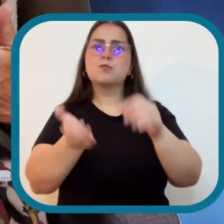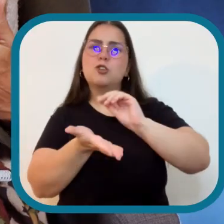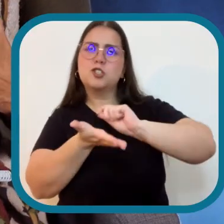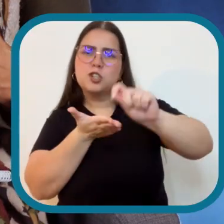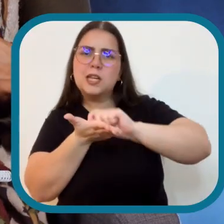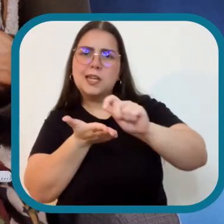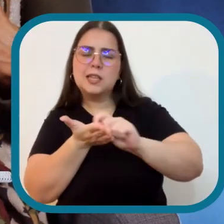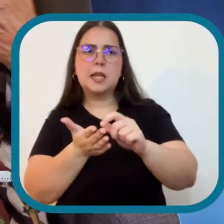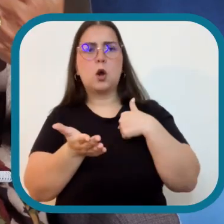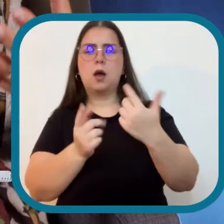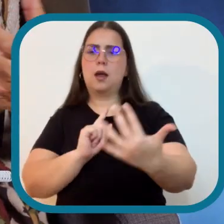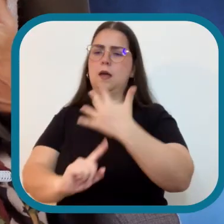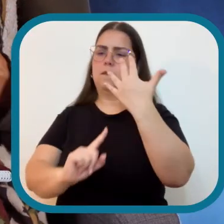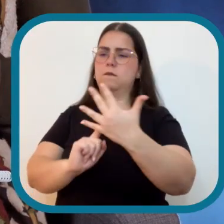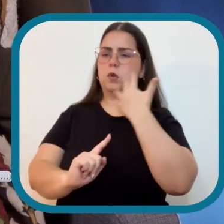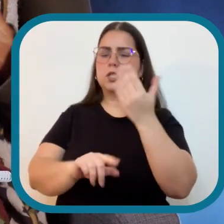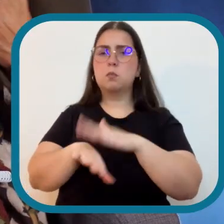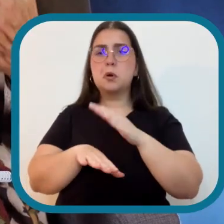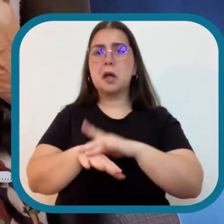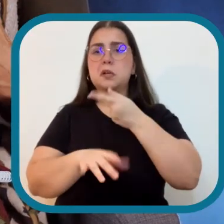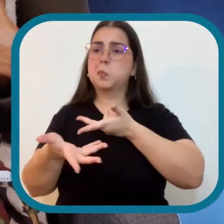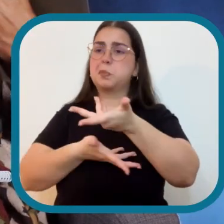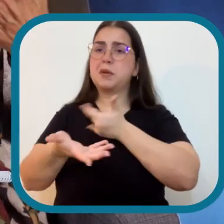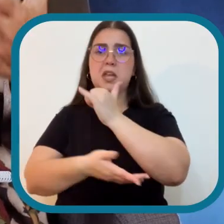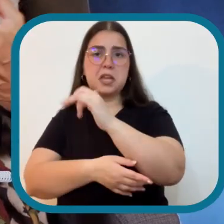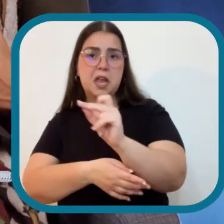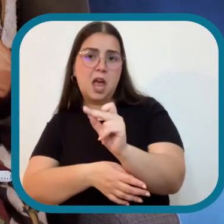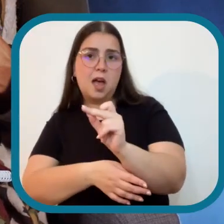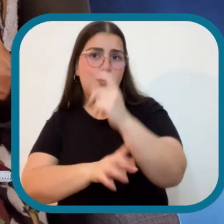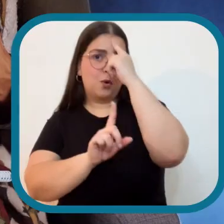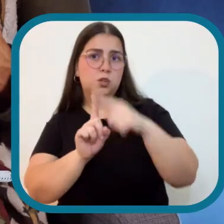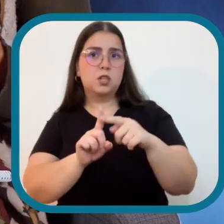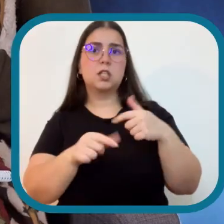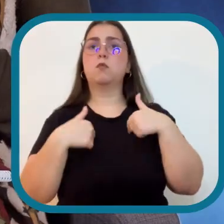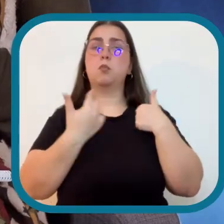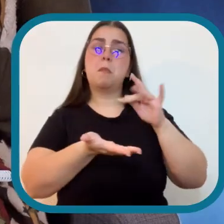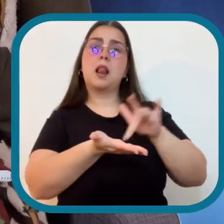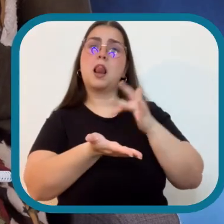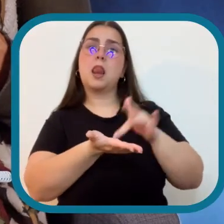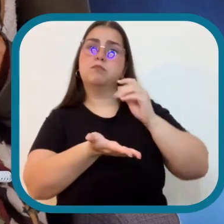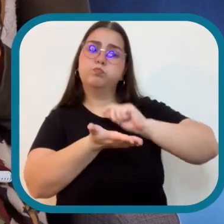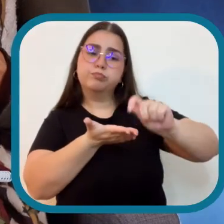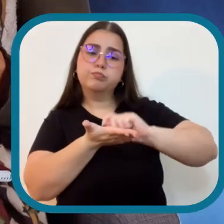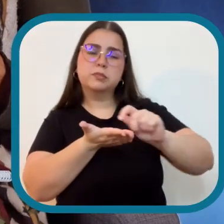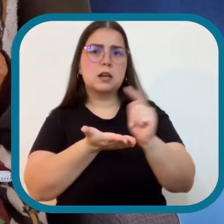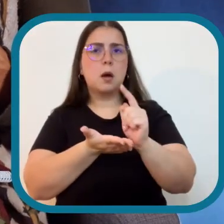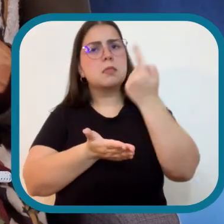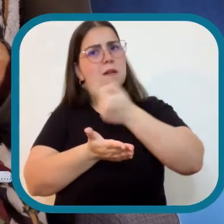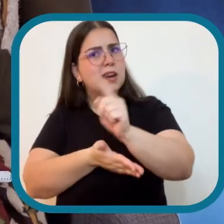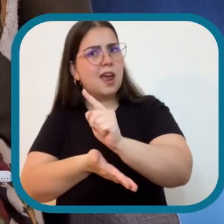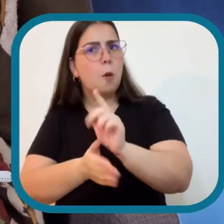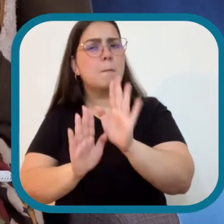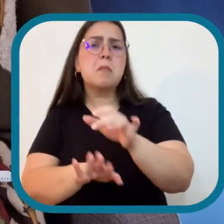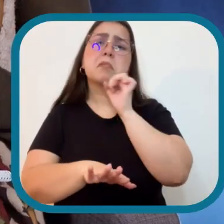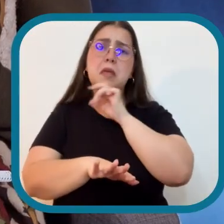escritores agora devem inspirar-se através de diálogos com a inteligência artificial para escrever os seus livros. Não é que devam,